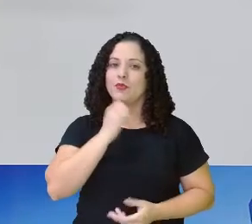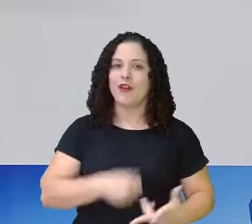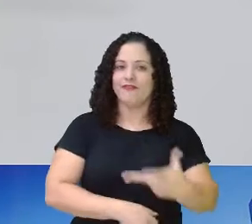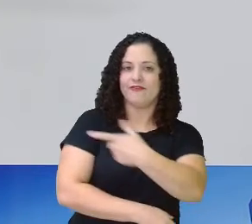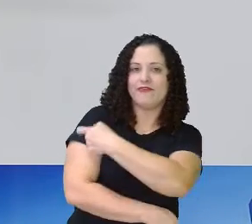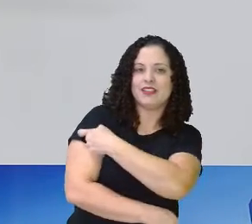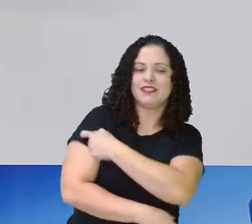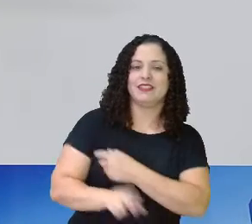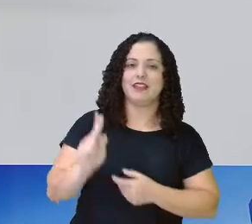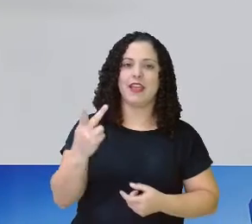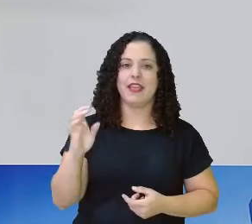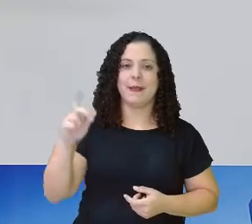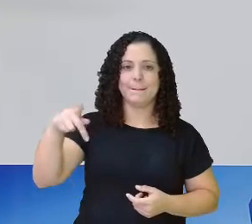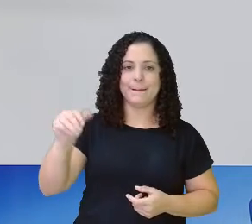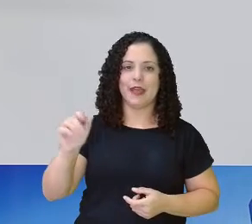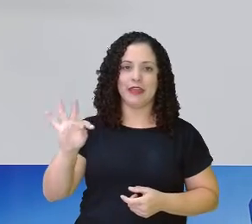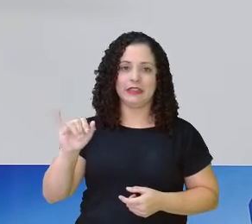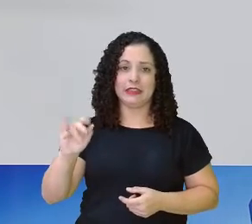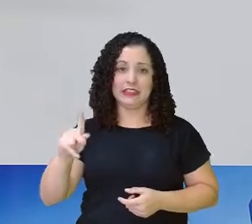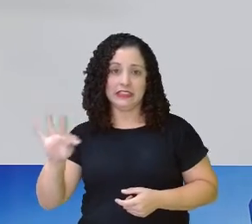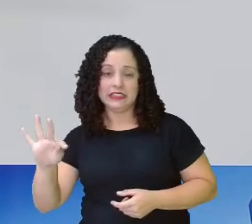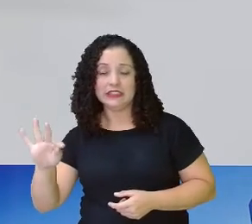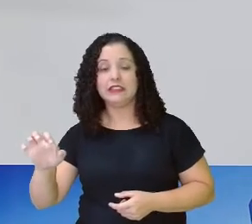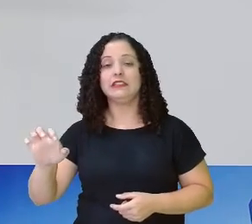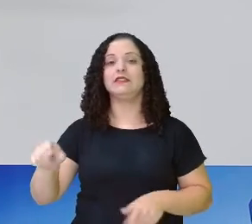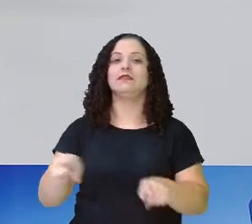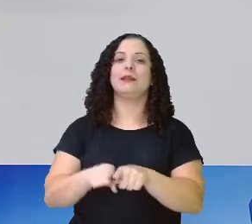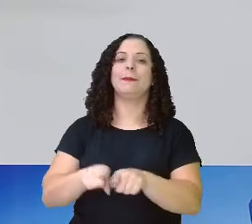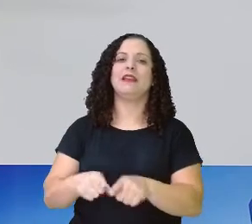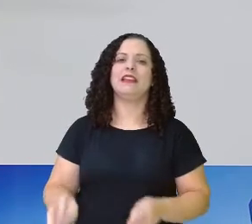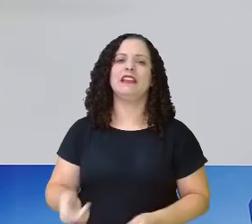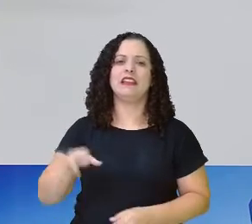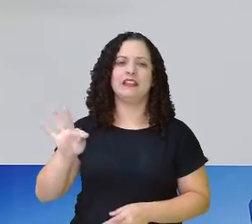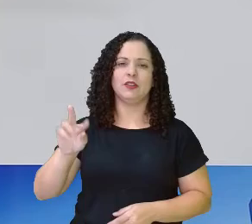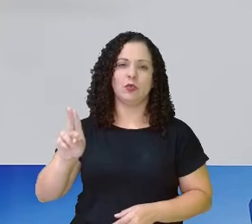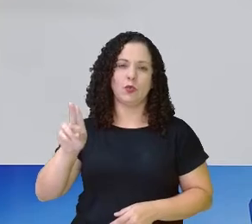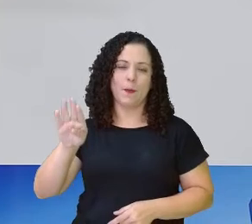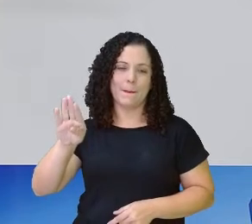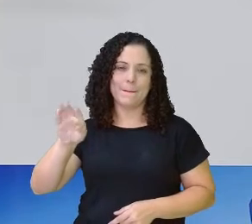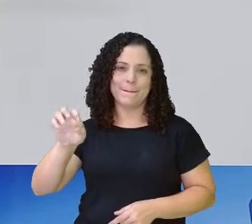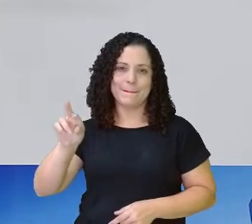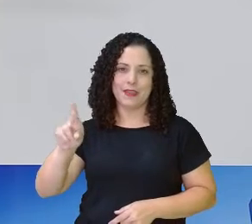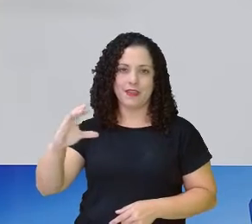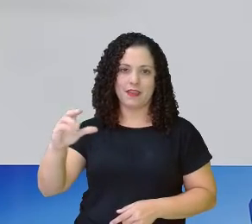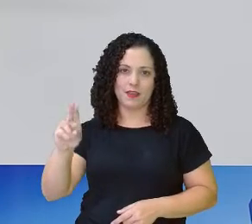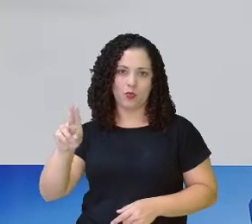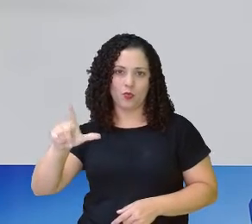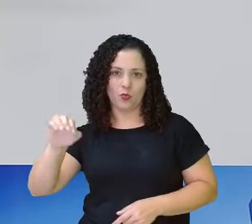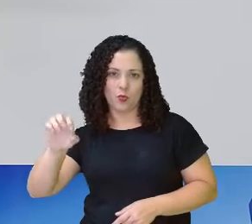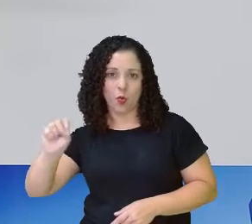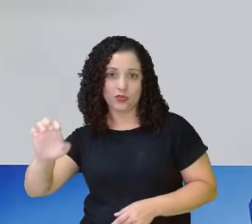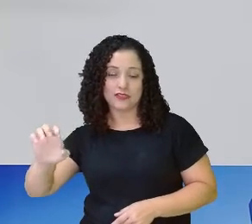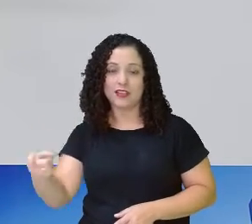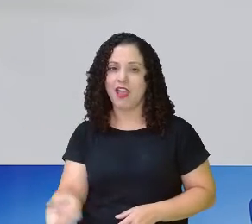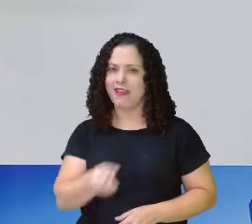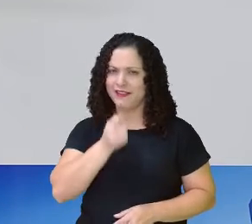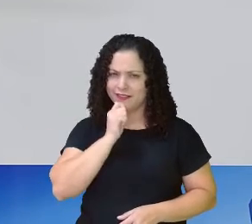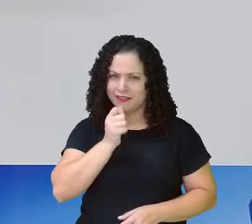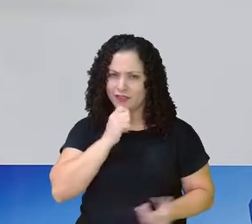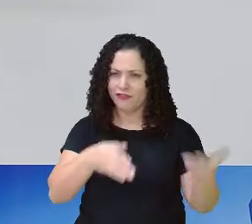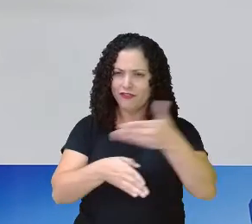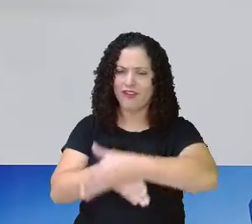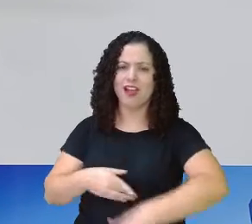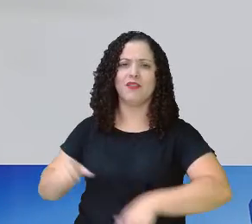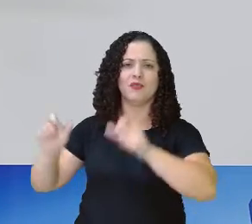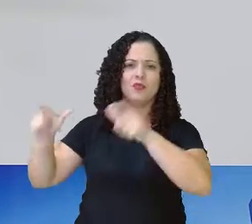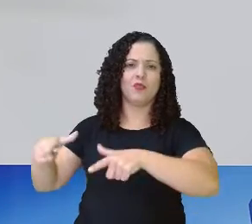contra a tuberculose. Então, se você não renovou, vá até um posto de saúde e renove suas vacinas,